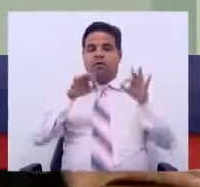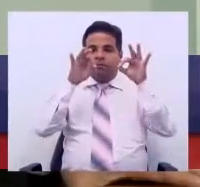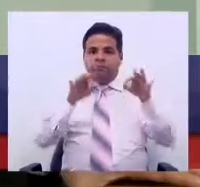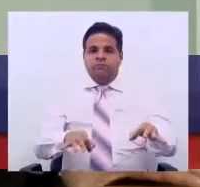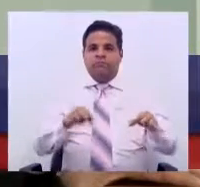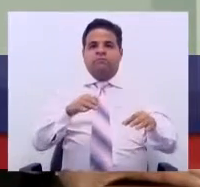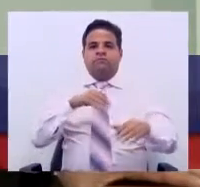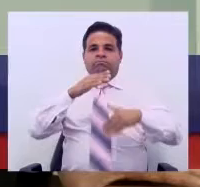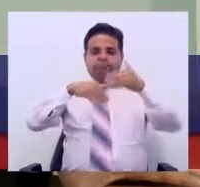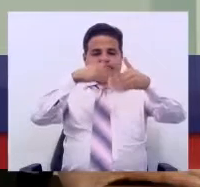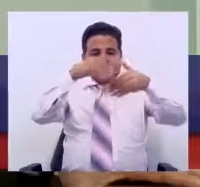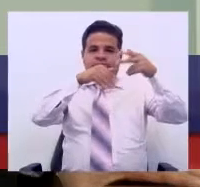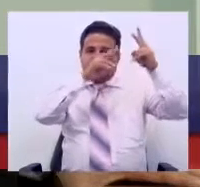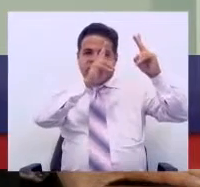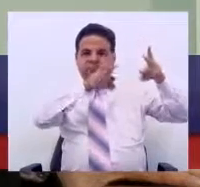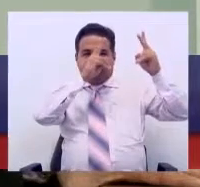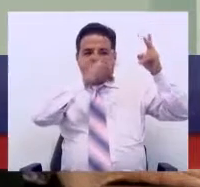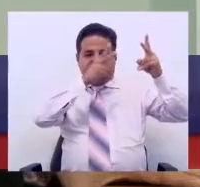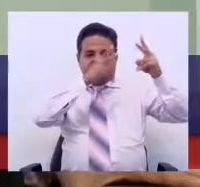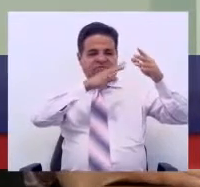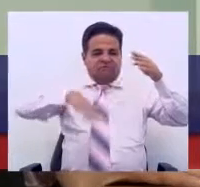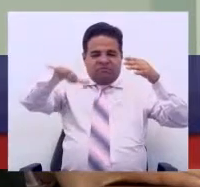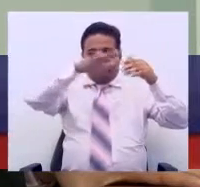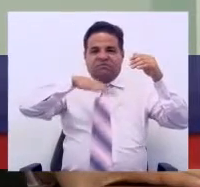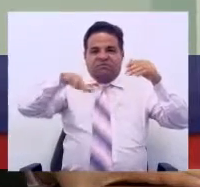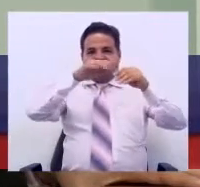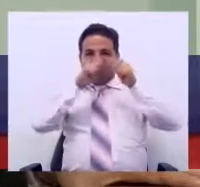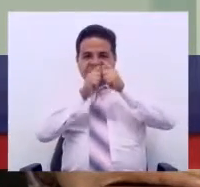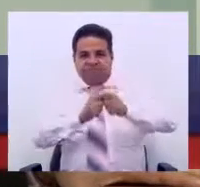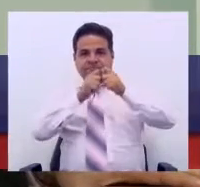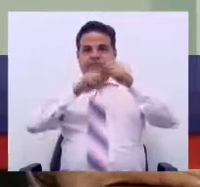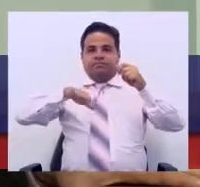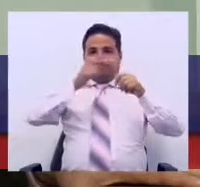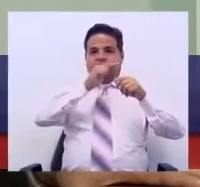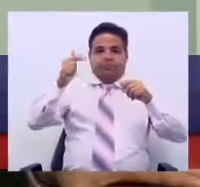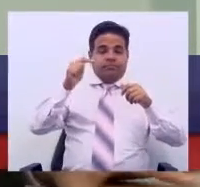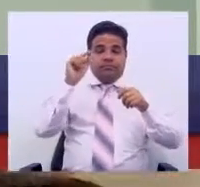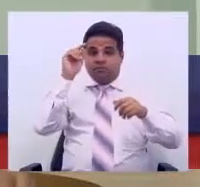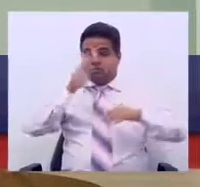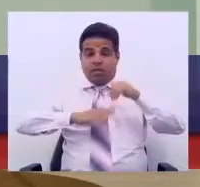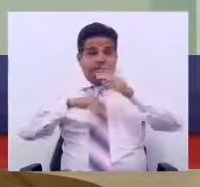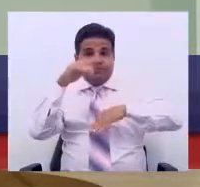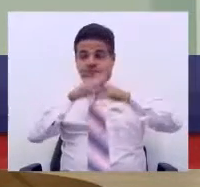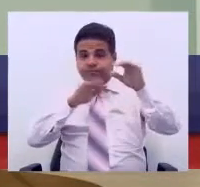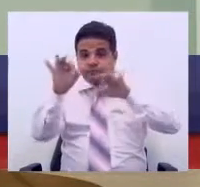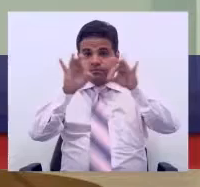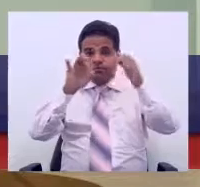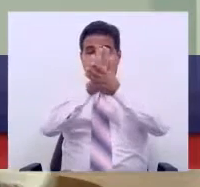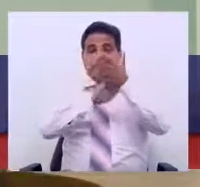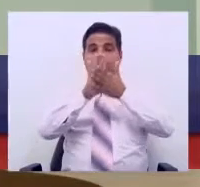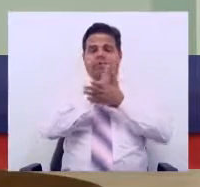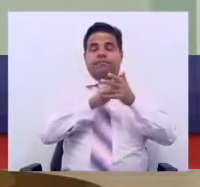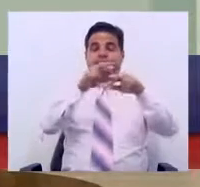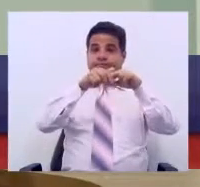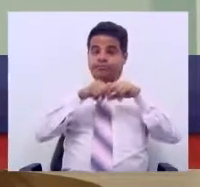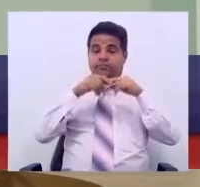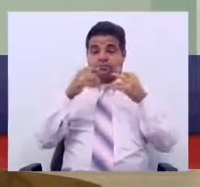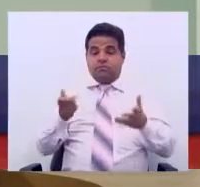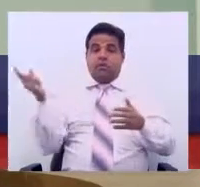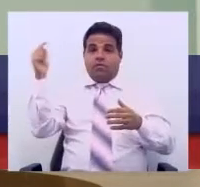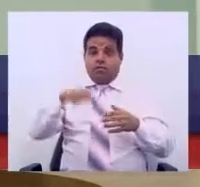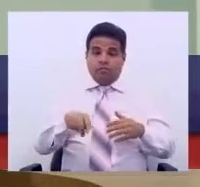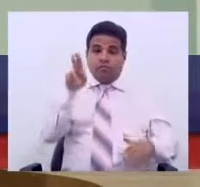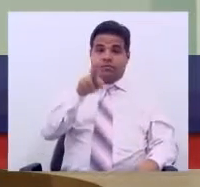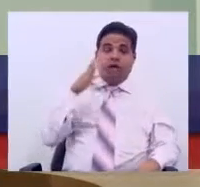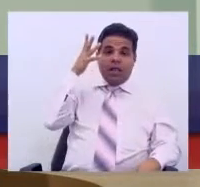Exatamente, está se mantendo os atuais valores, não está havendo reajuste. Por isso que eu venho usar